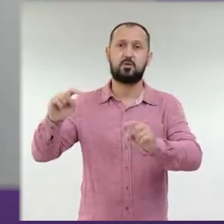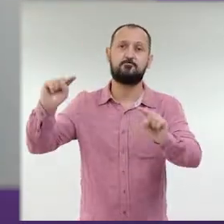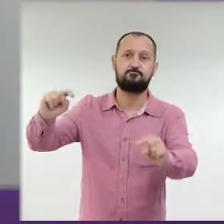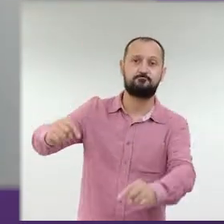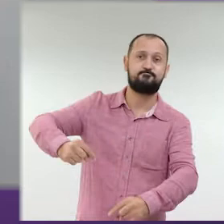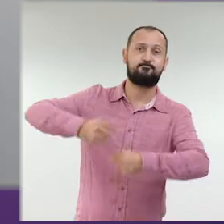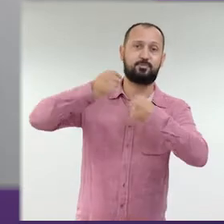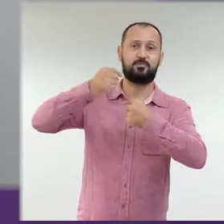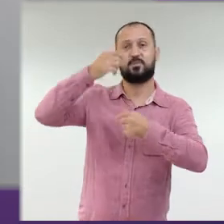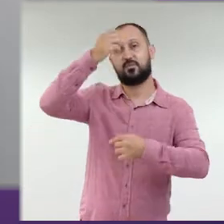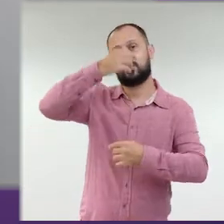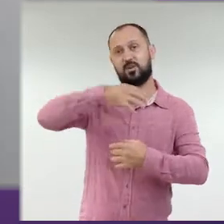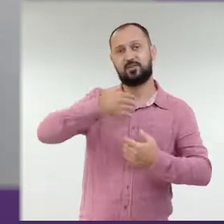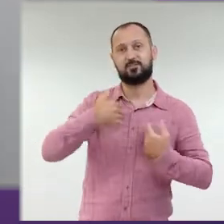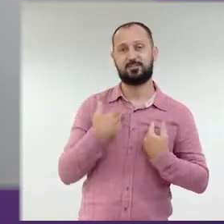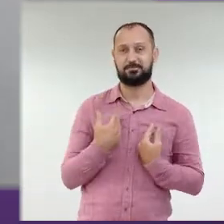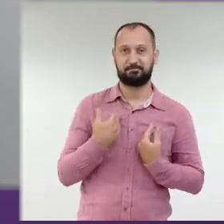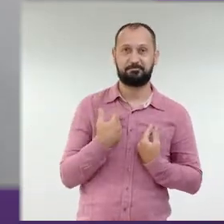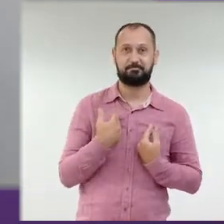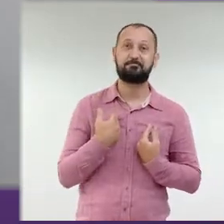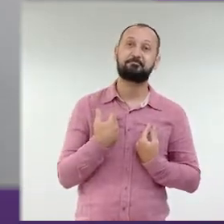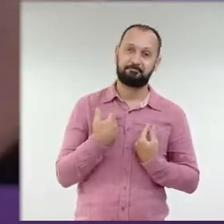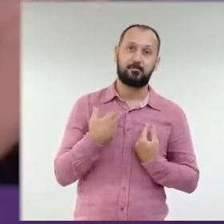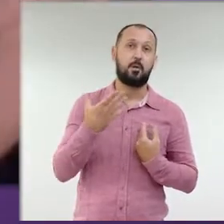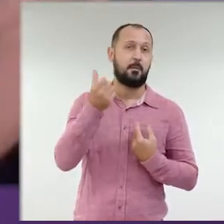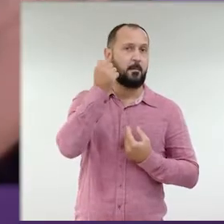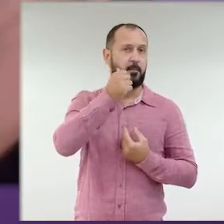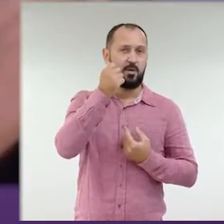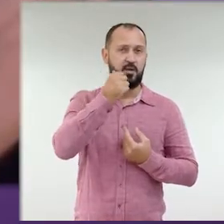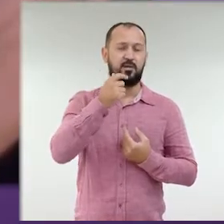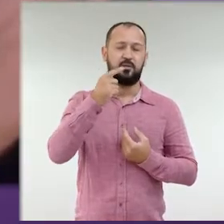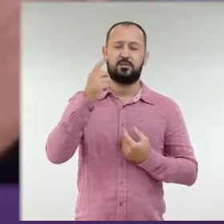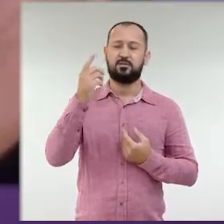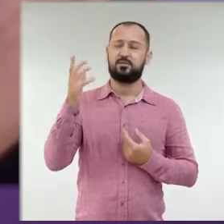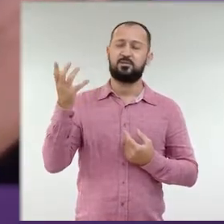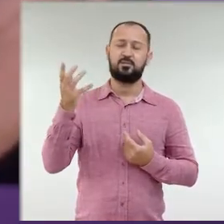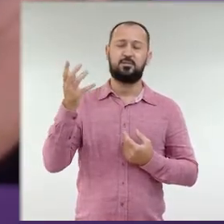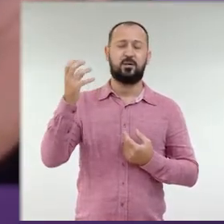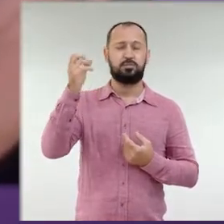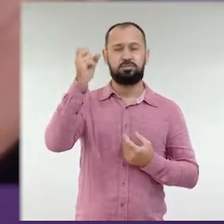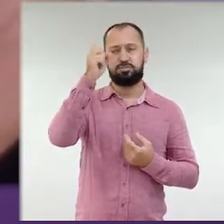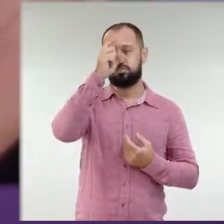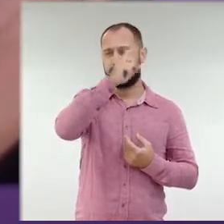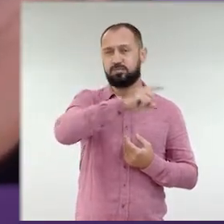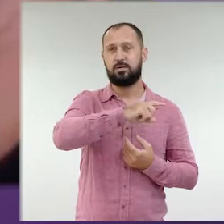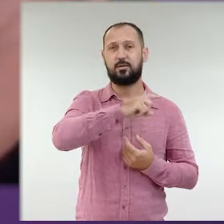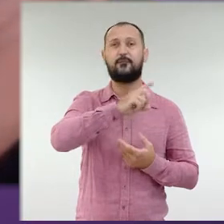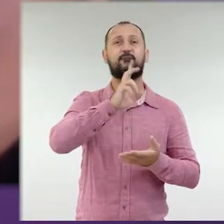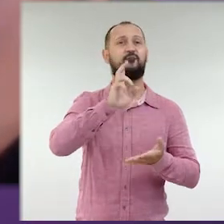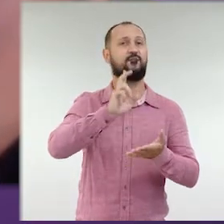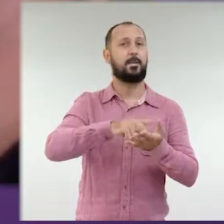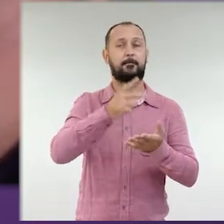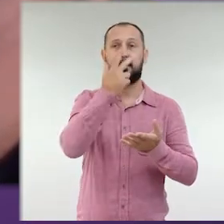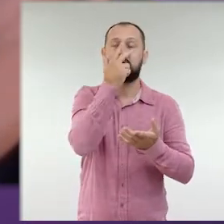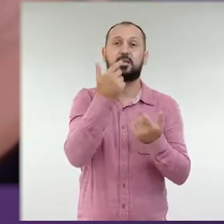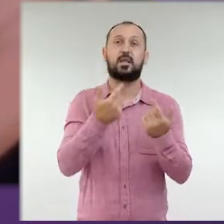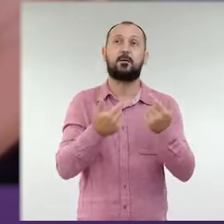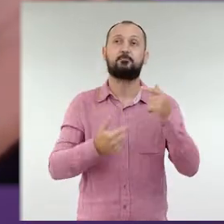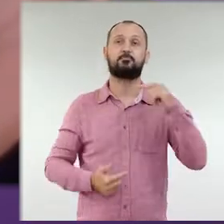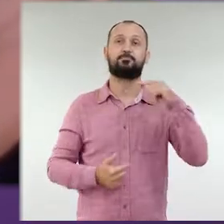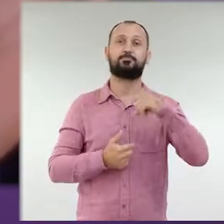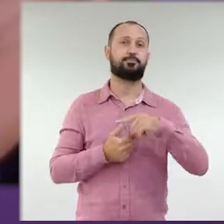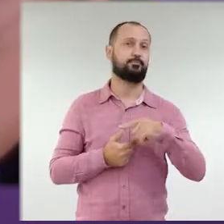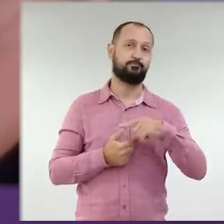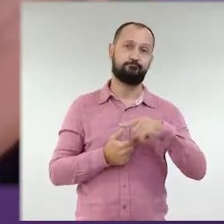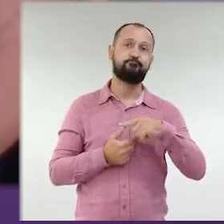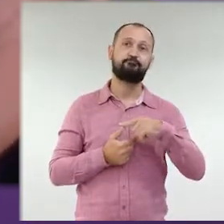possível agressor. Então, para muitas mulheres, está sendo muito cruel permanecer em casa na pandemia, está sendo um verdadeiro cativeiro.